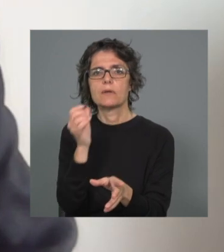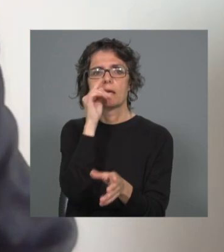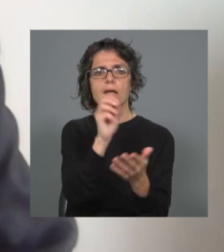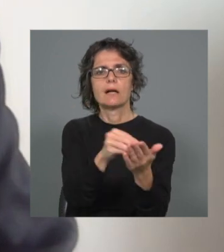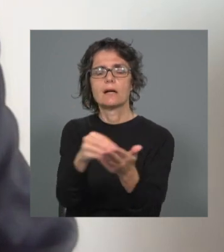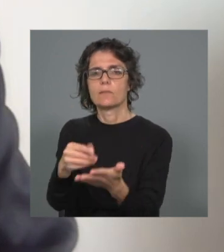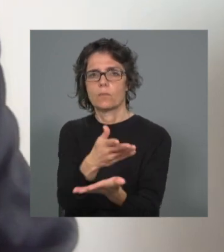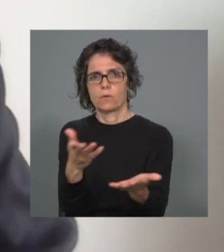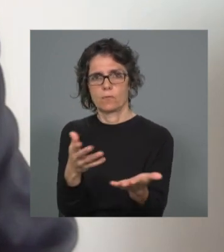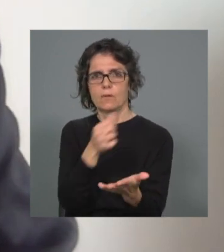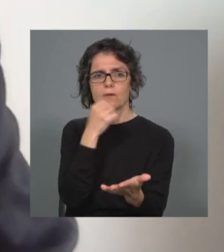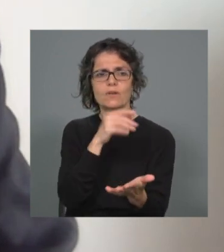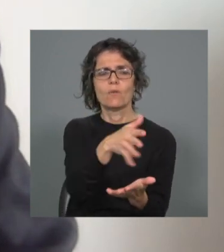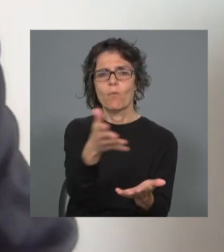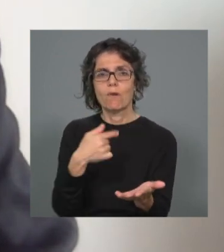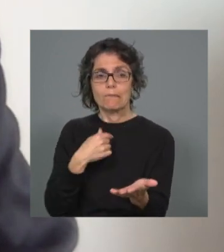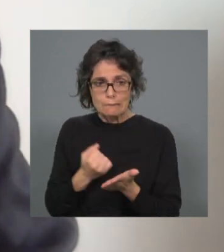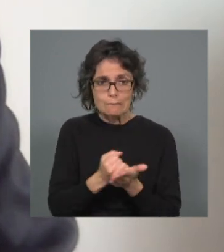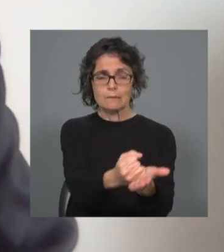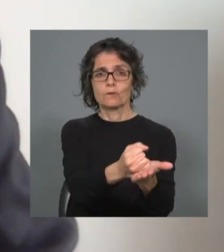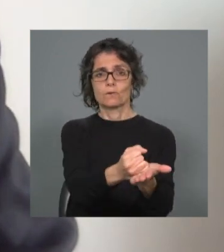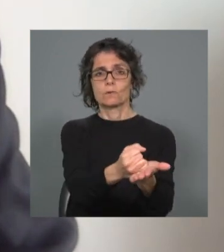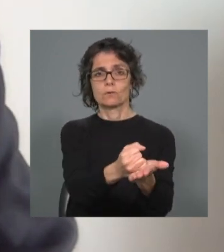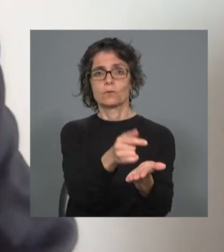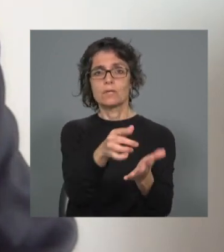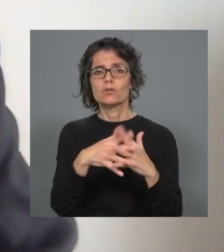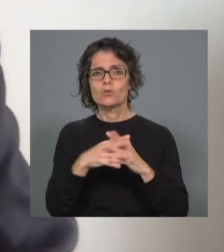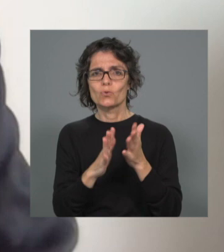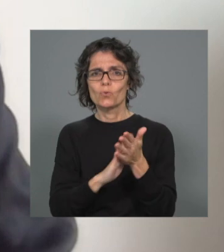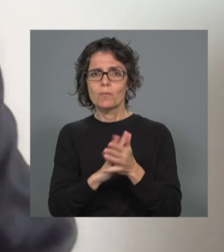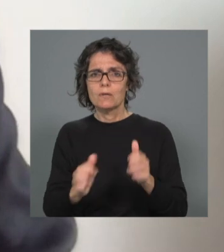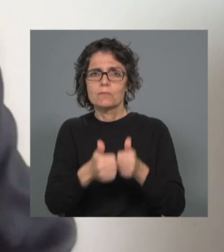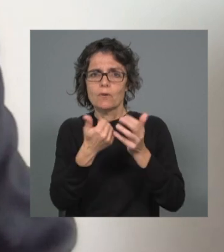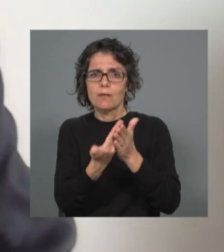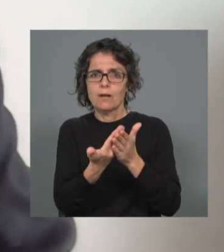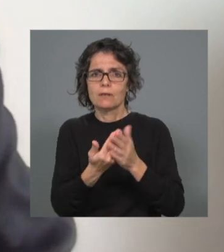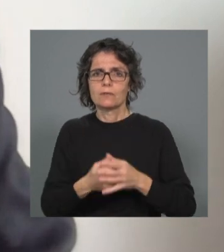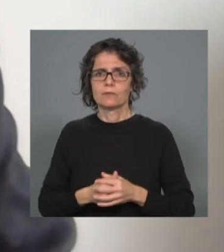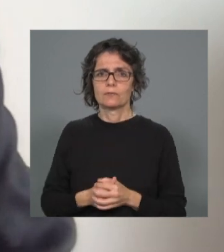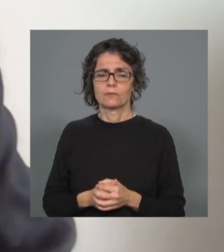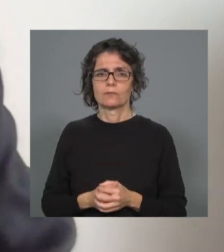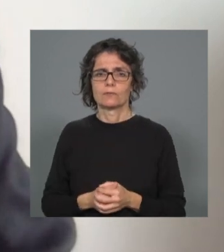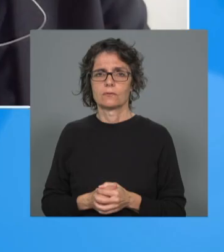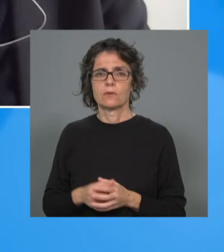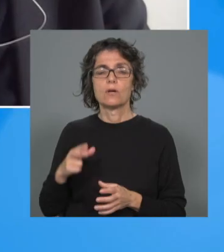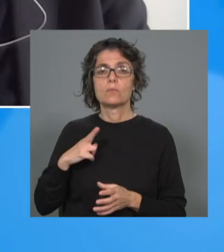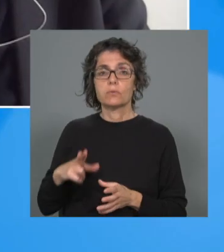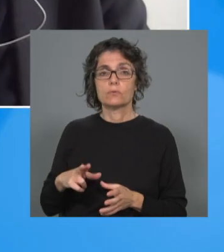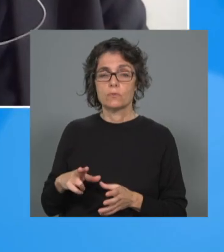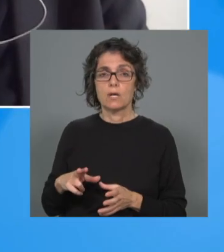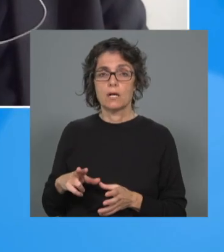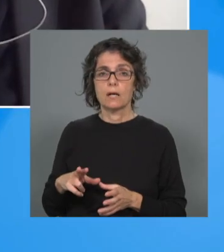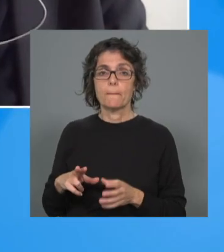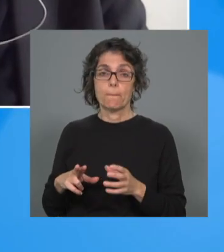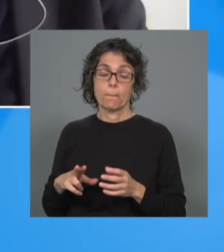vítimas dos erros de uma sociedade ou das suas próprias estruturas económicas e sociais. Portugal teima em não descolar da cauda